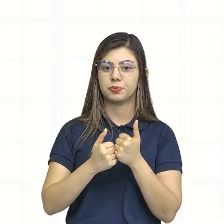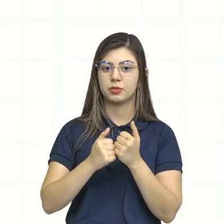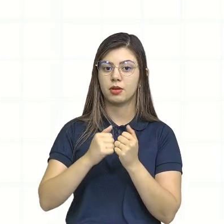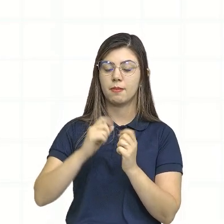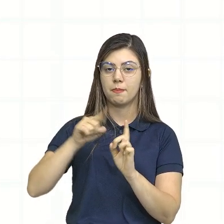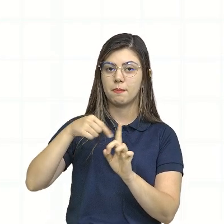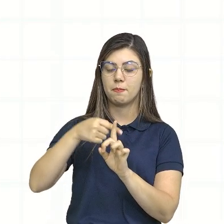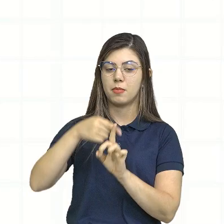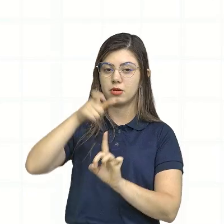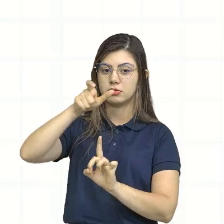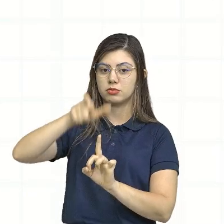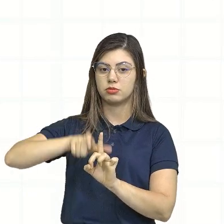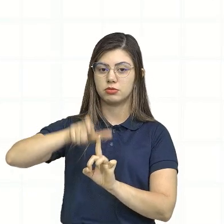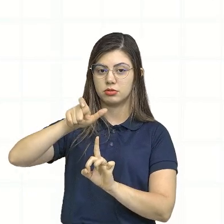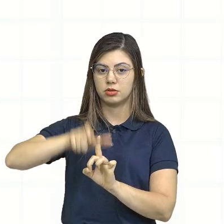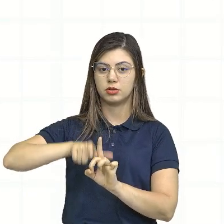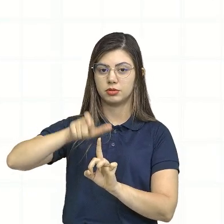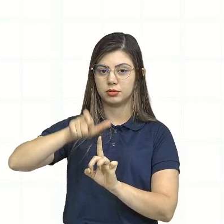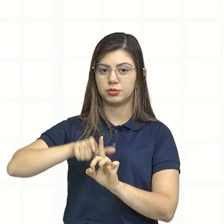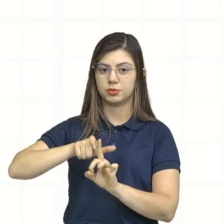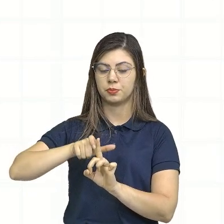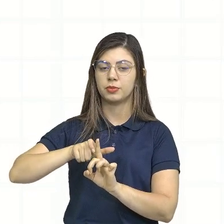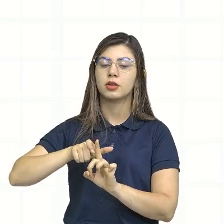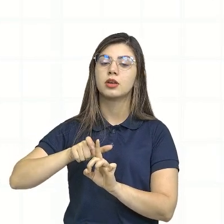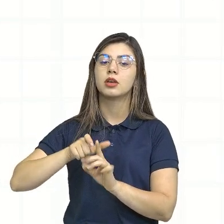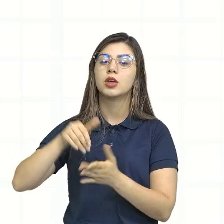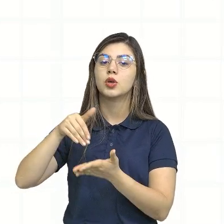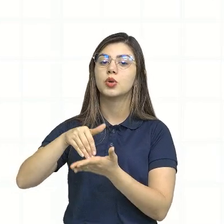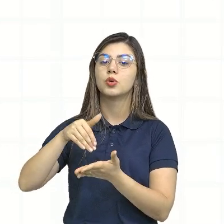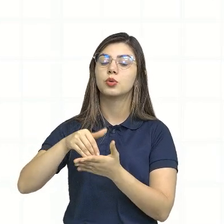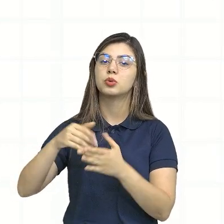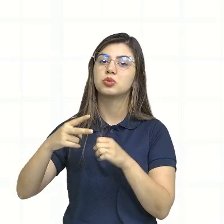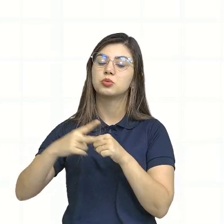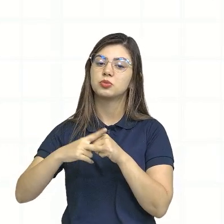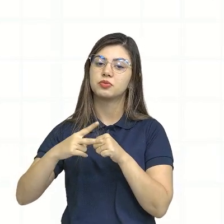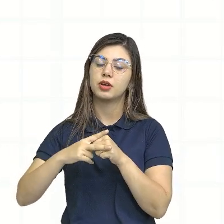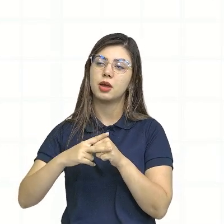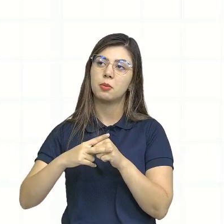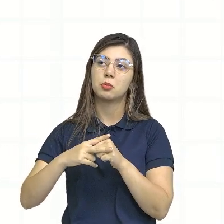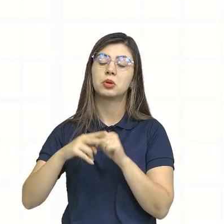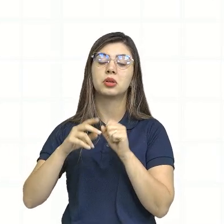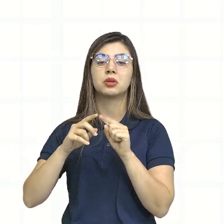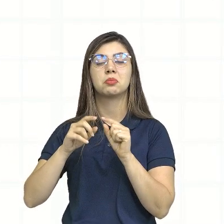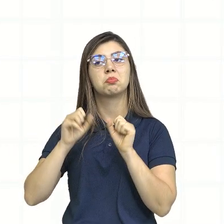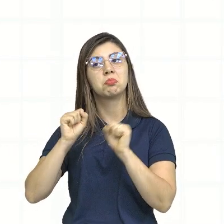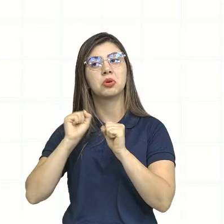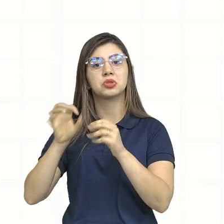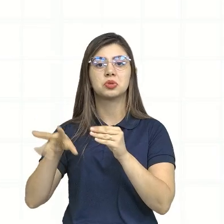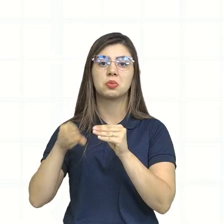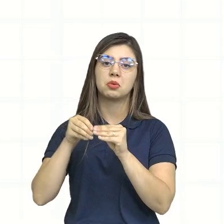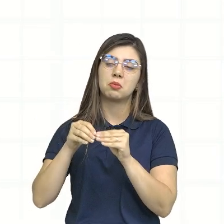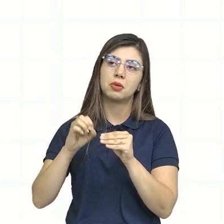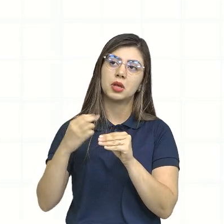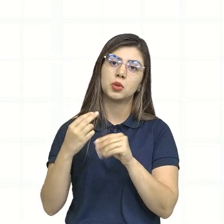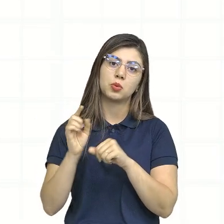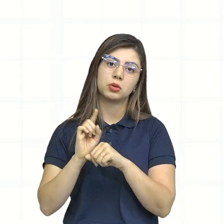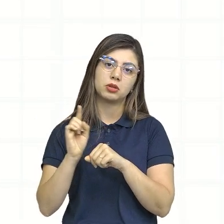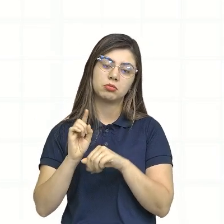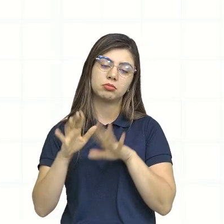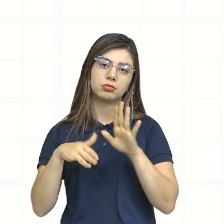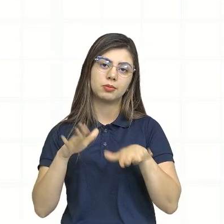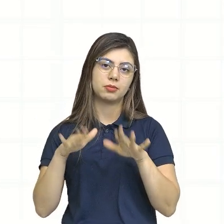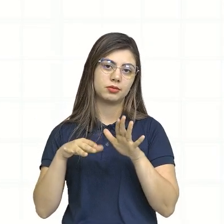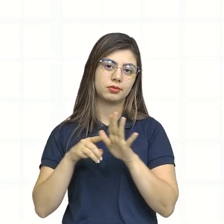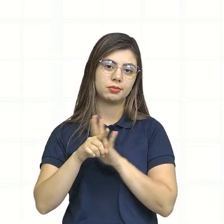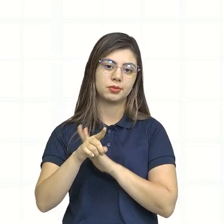quem eu falo, daquilo que eu falo, e por último o verbo, e pode ter ou não complemento, aí depende do tipo de pergunta, tá?